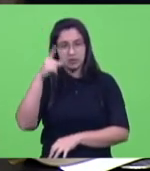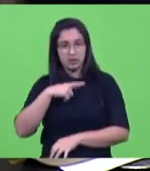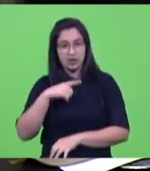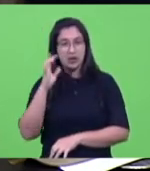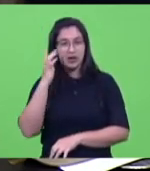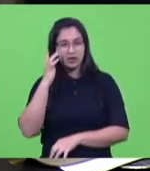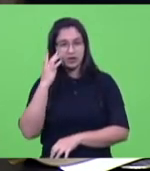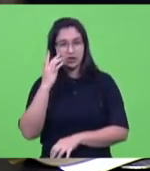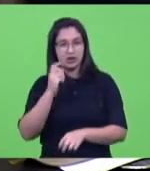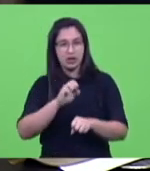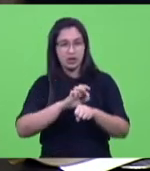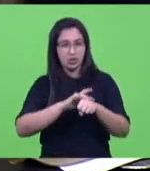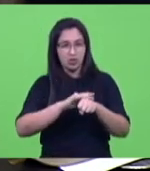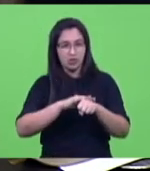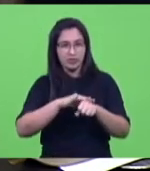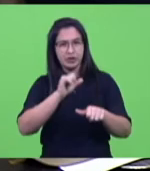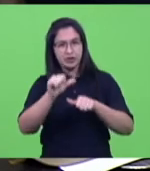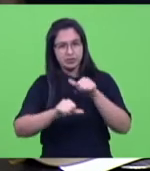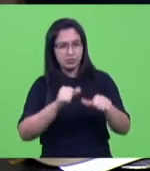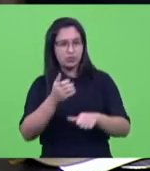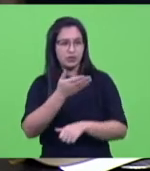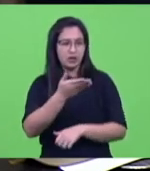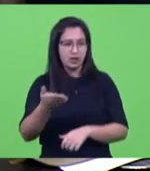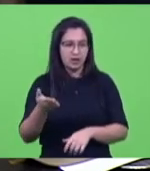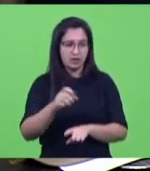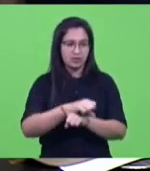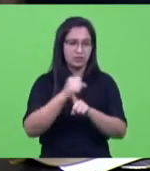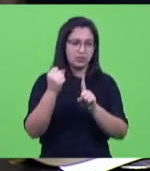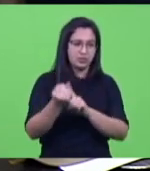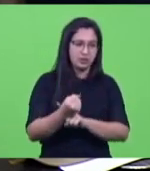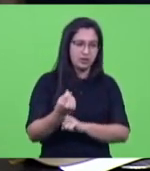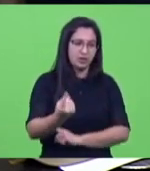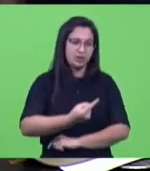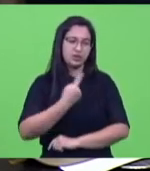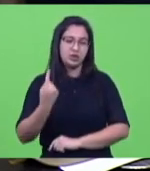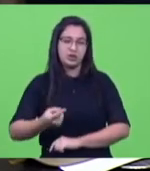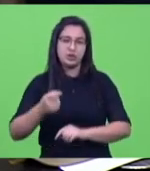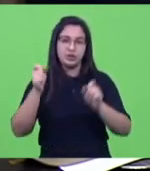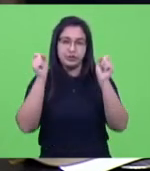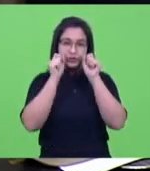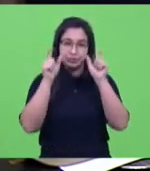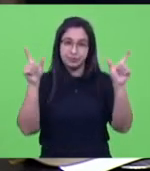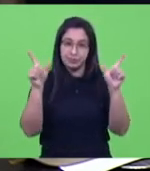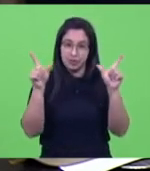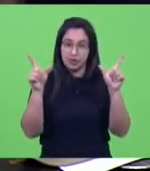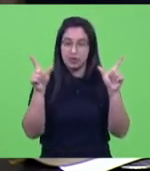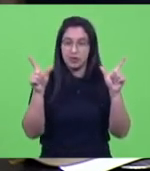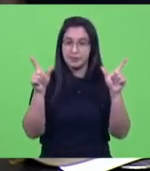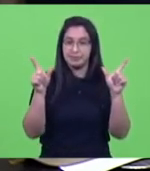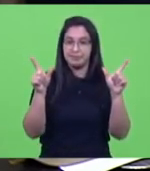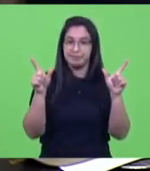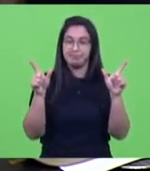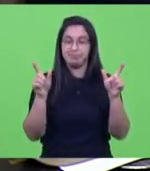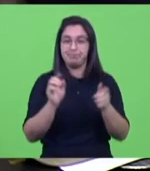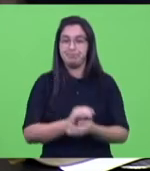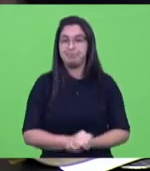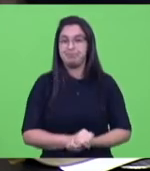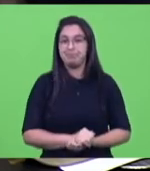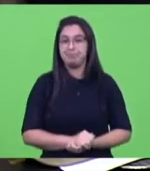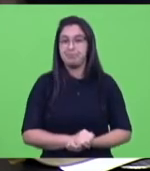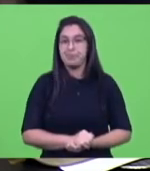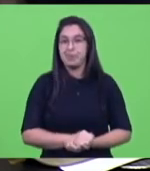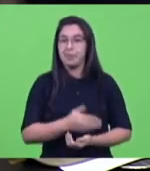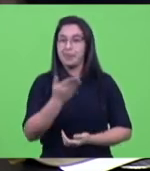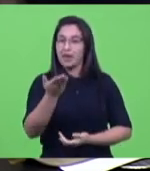comportamento da sociedade, que nós iríamos nos acordar um pouco para um aspecto que sempre me incomodou. Não é o